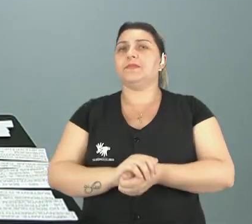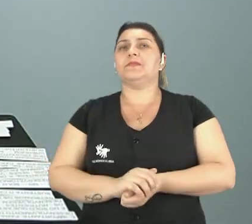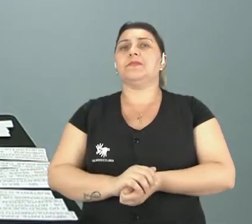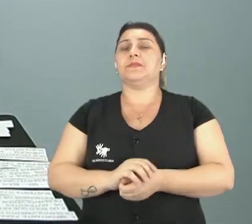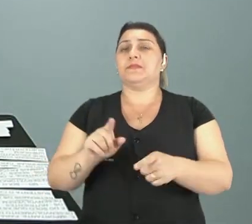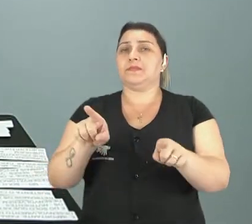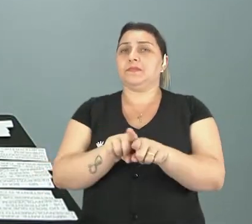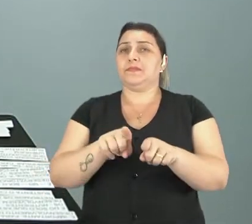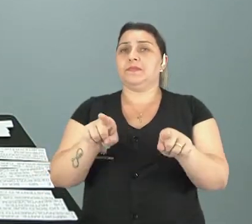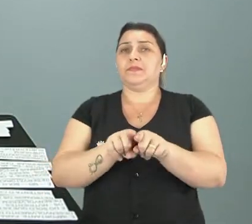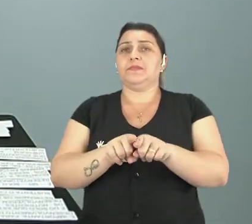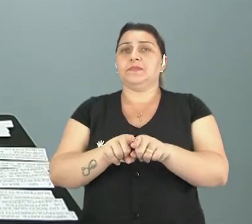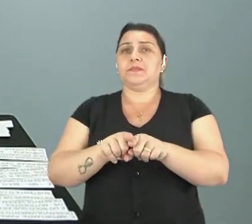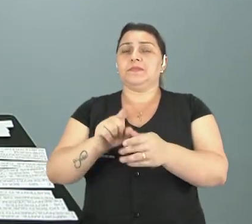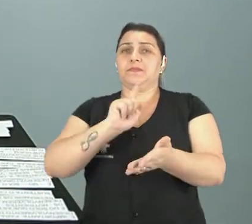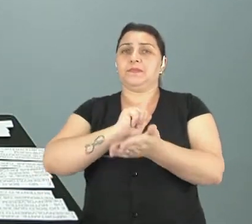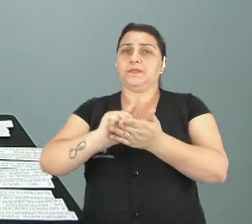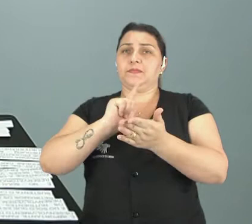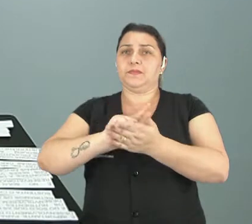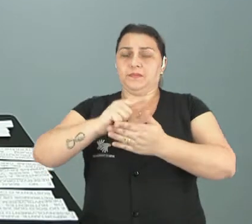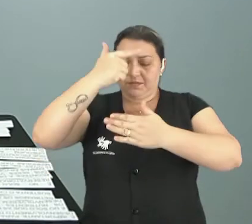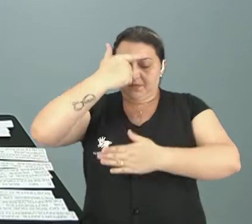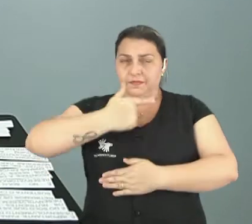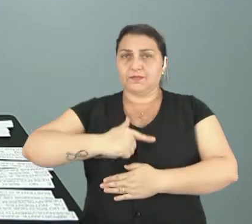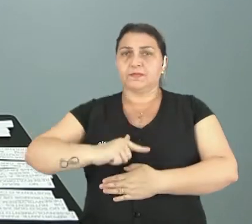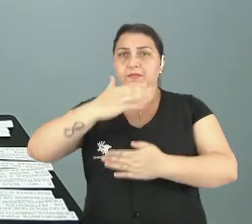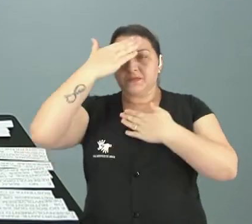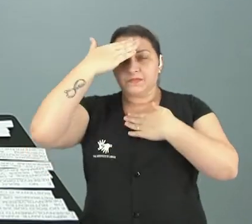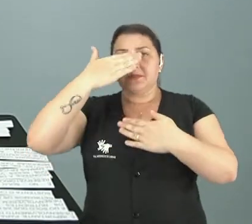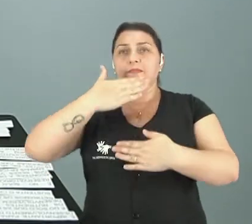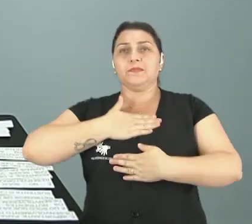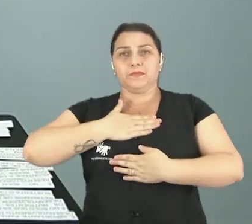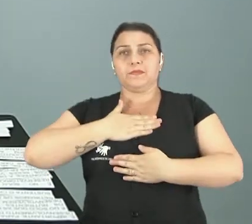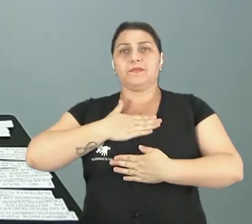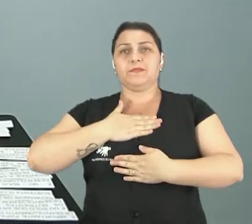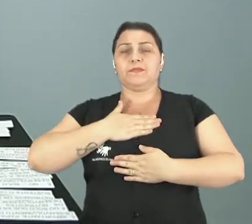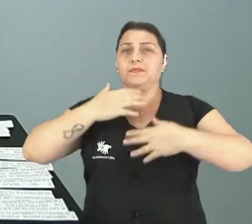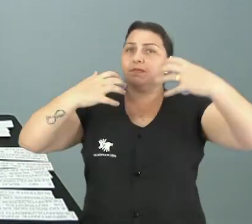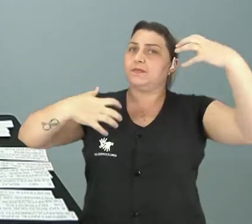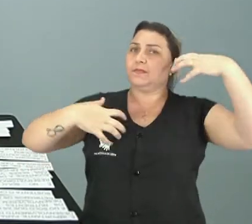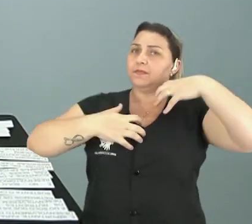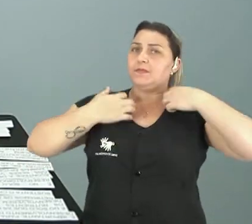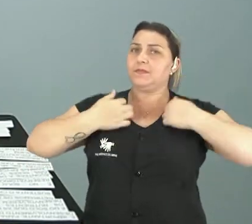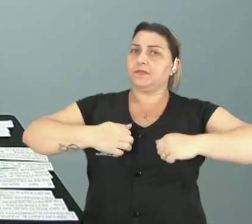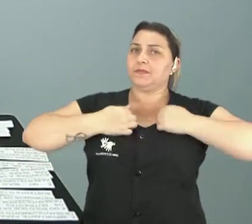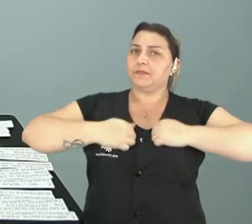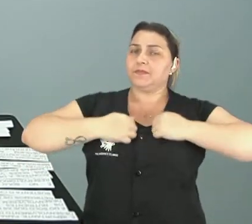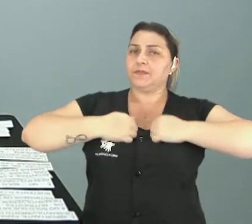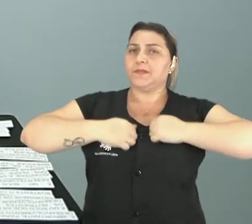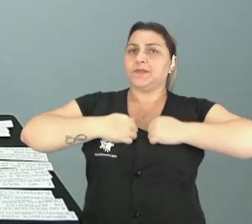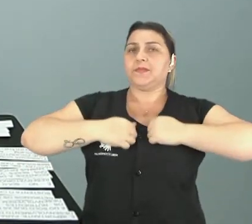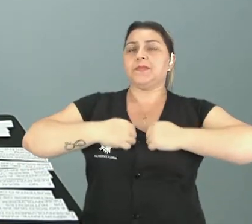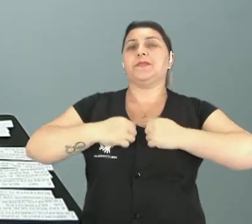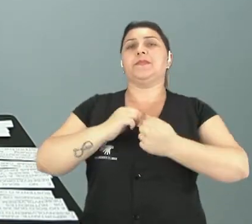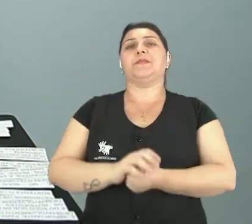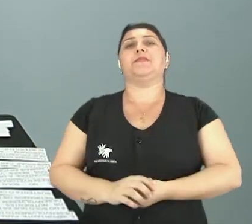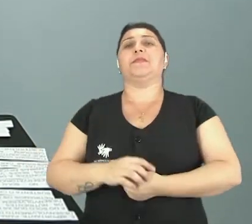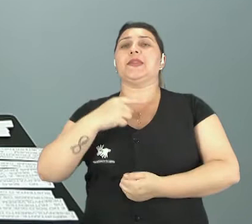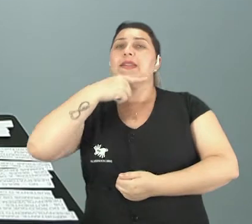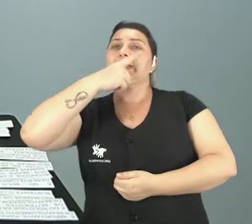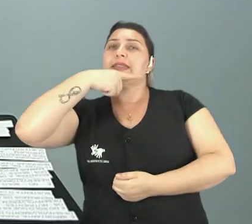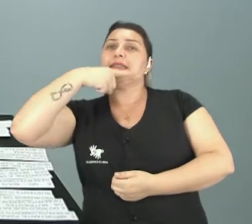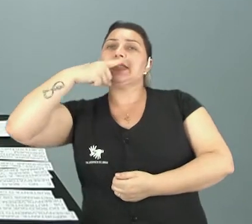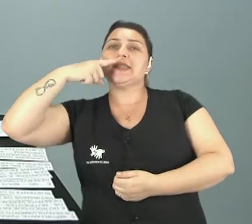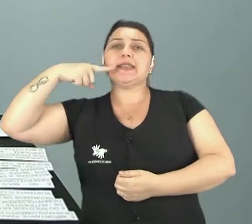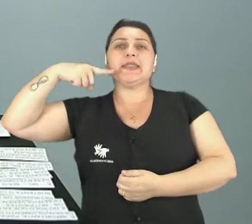água também na nossa higiene pessoal. Isso mesmo. Para tomar banho, para escovar